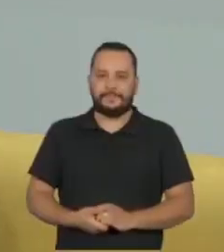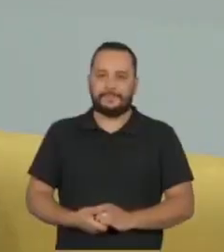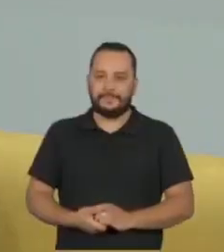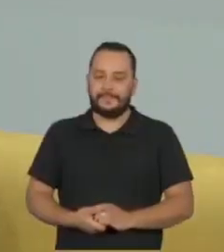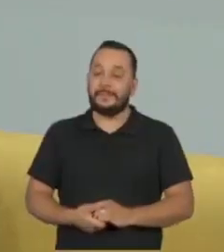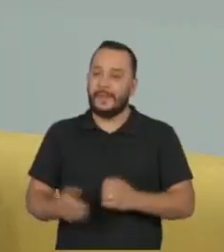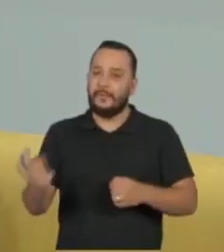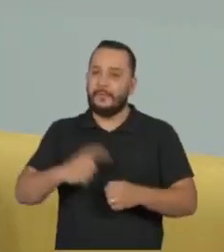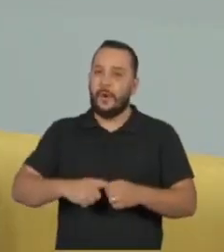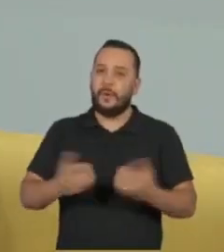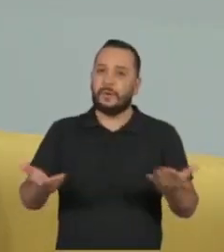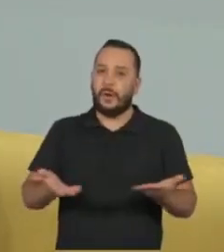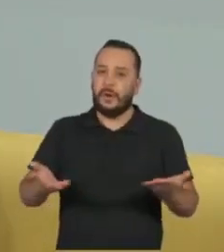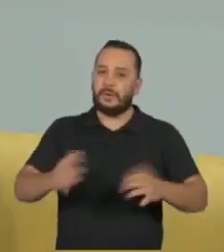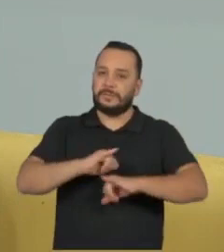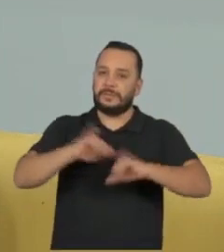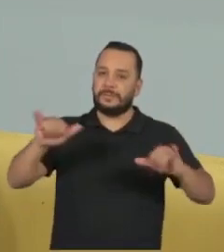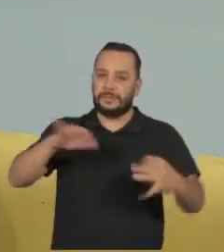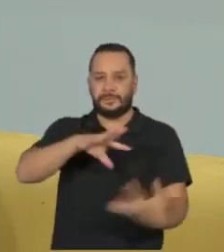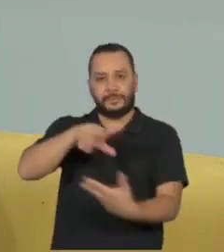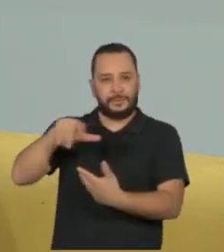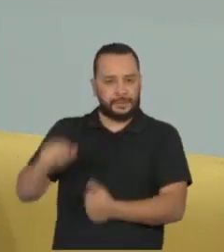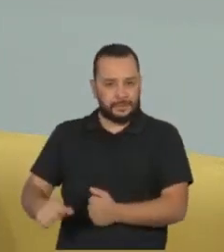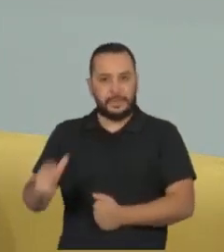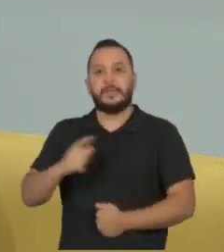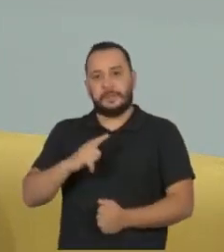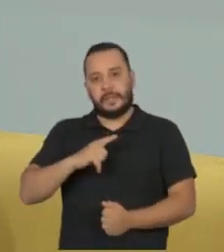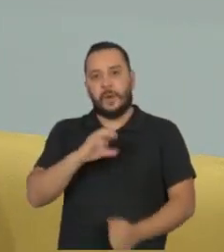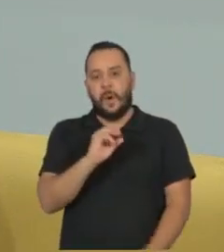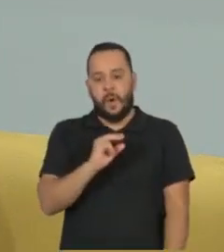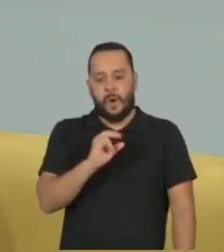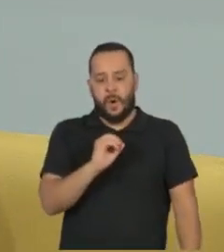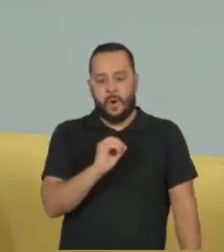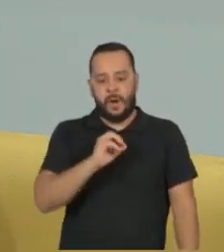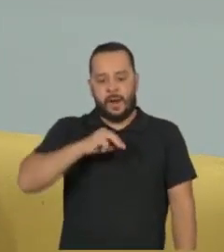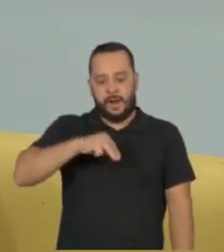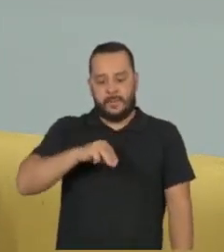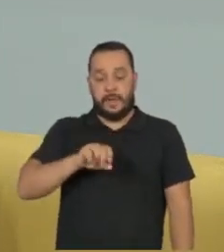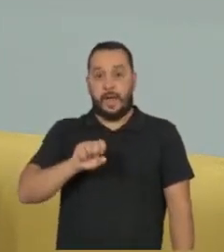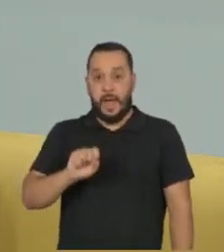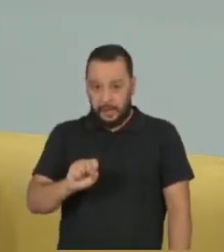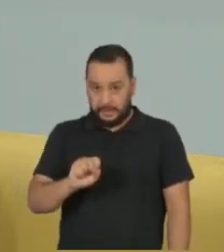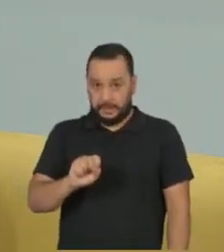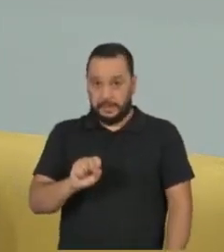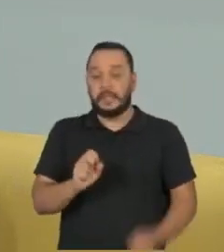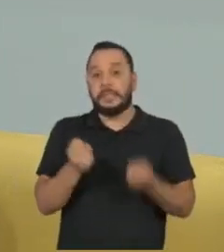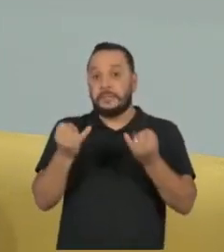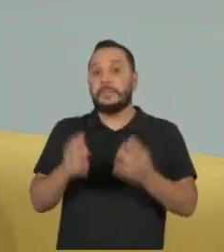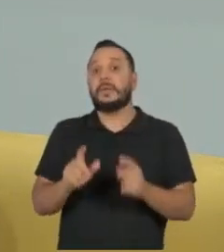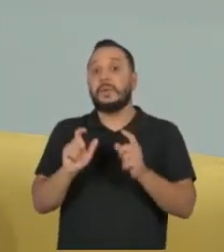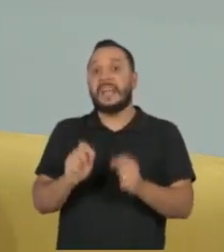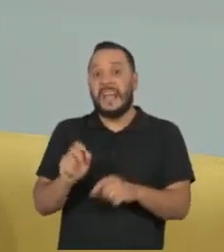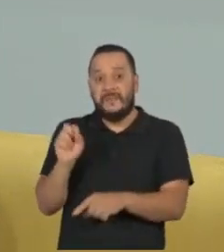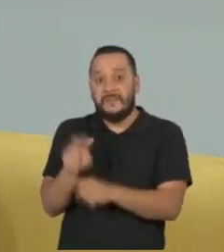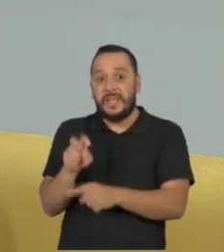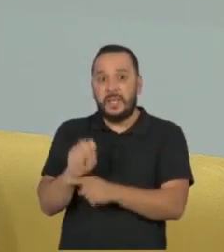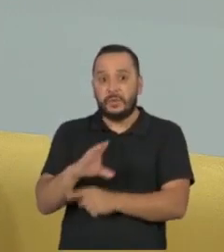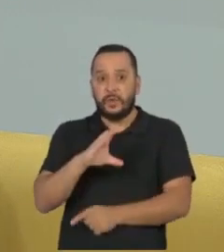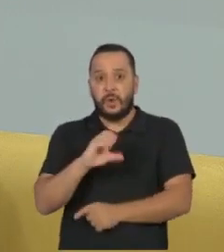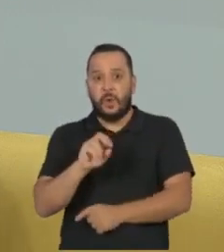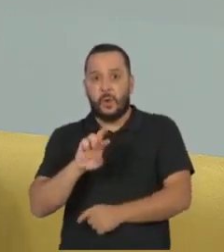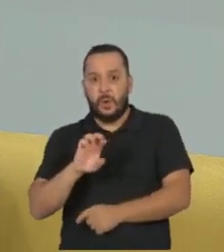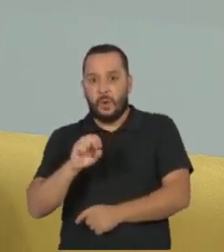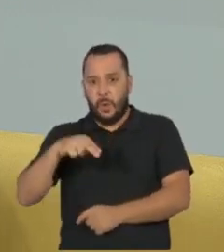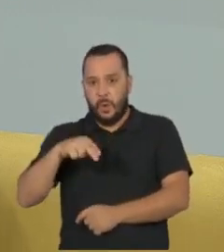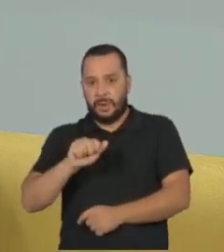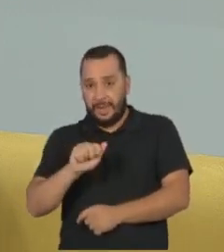A gente volta com notícias internacionais. A Organização Mundial de Saúde disse hoje que o novo coronavírus descoberto na